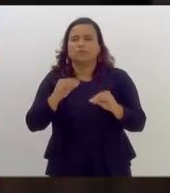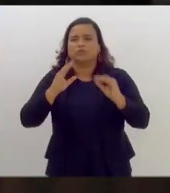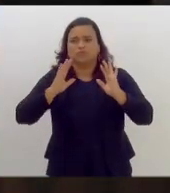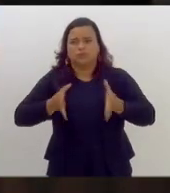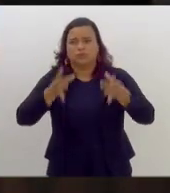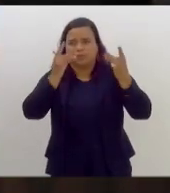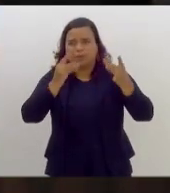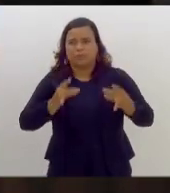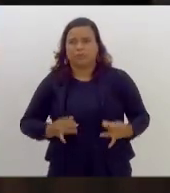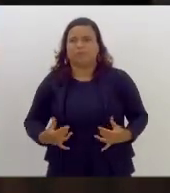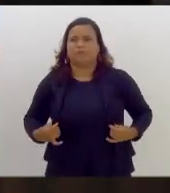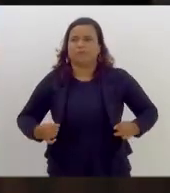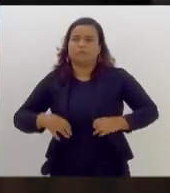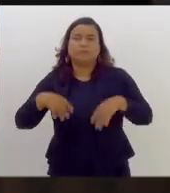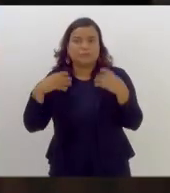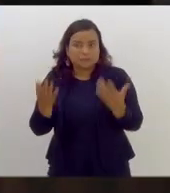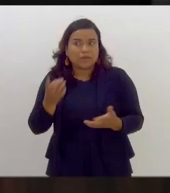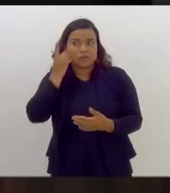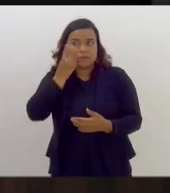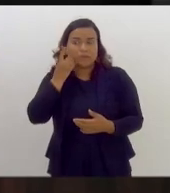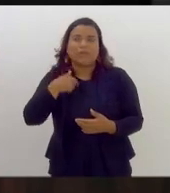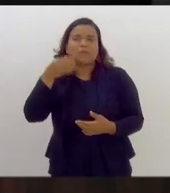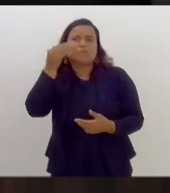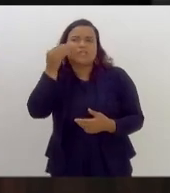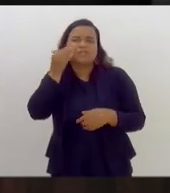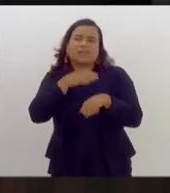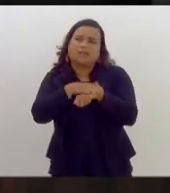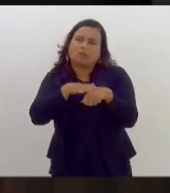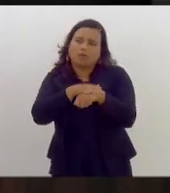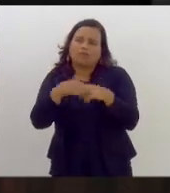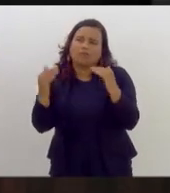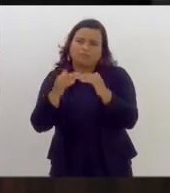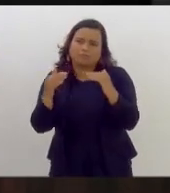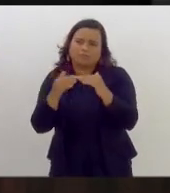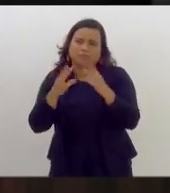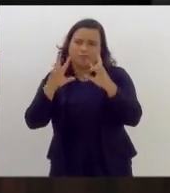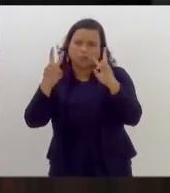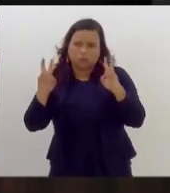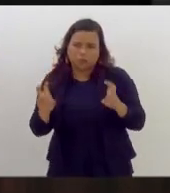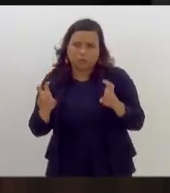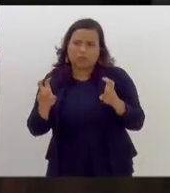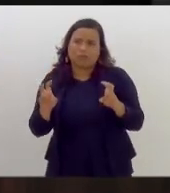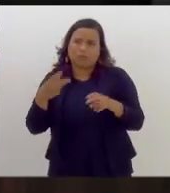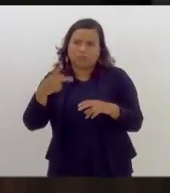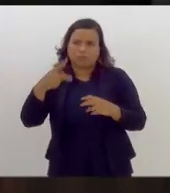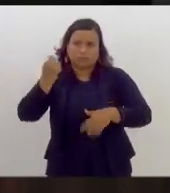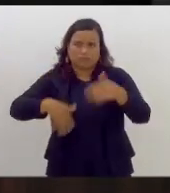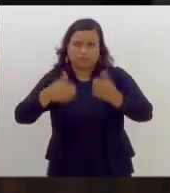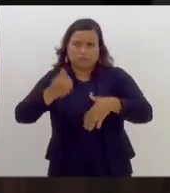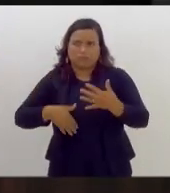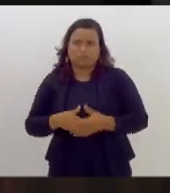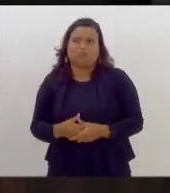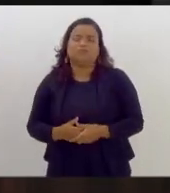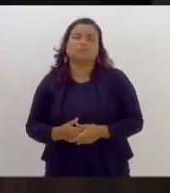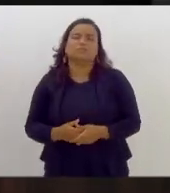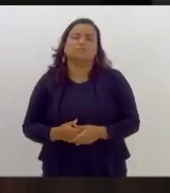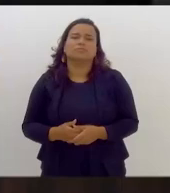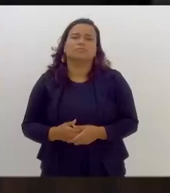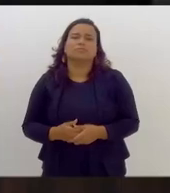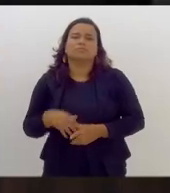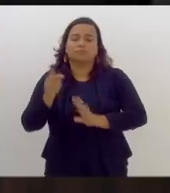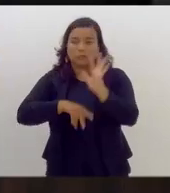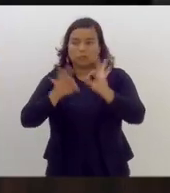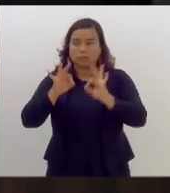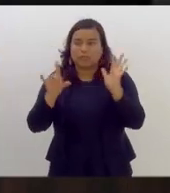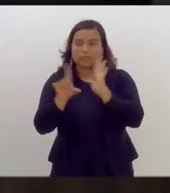deputado Luiz, eu tentei conversar em relação ao tema da obstrução de Vossa Excelência, que é projeto